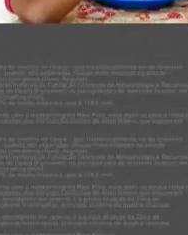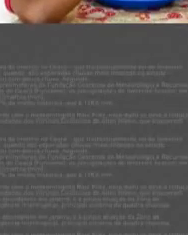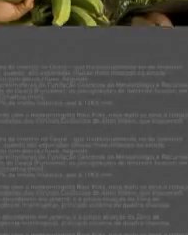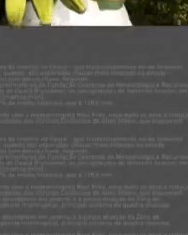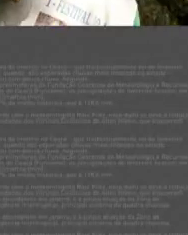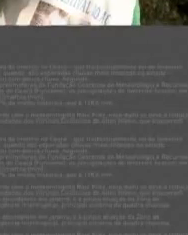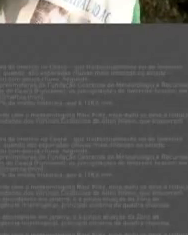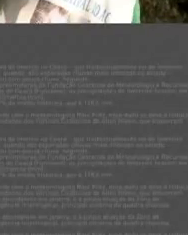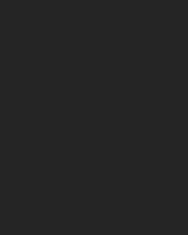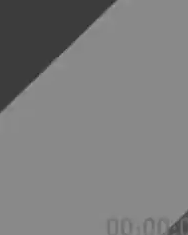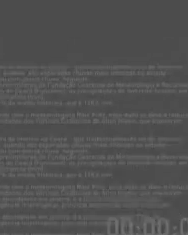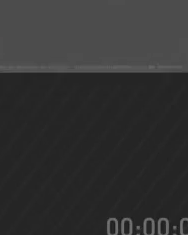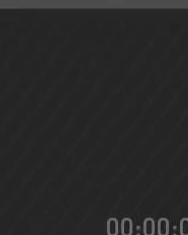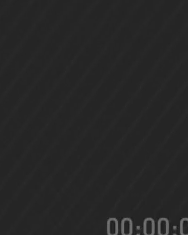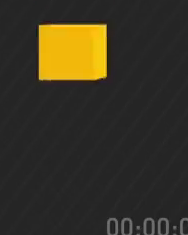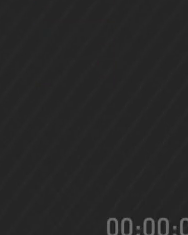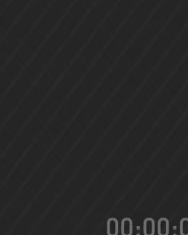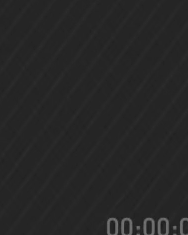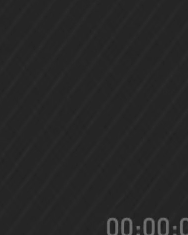a luta